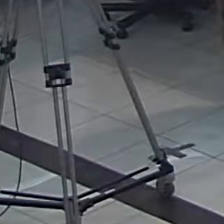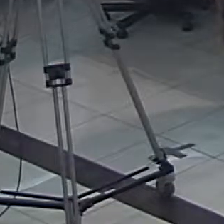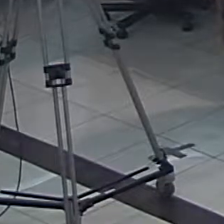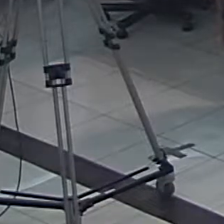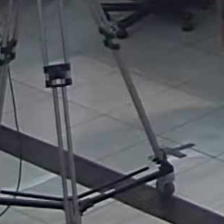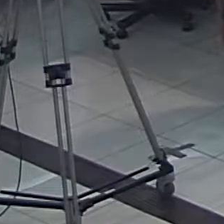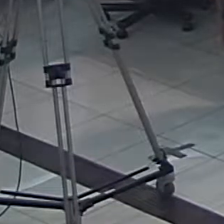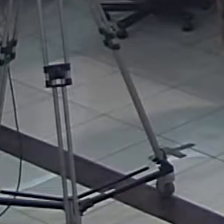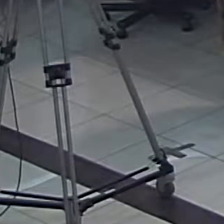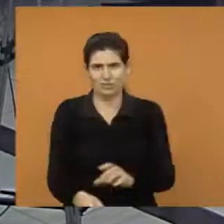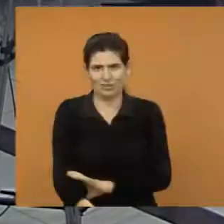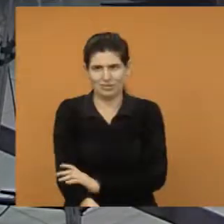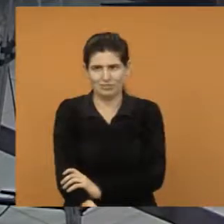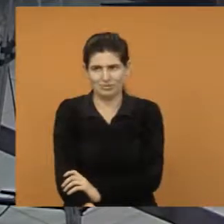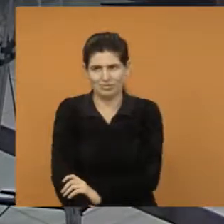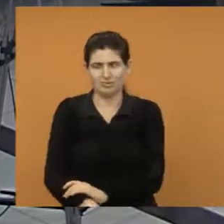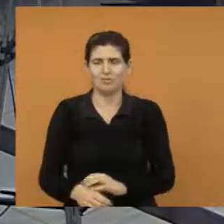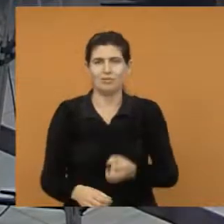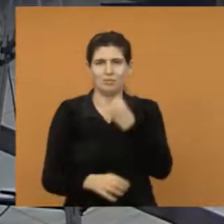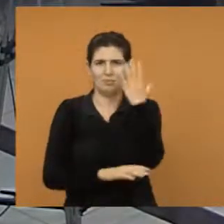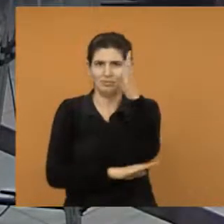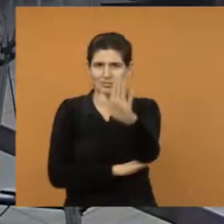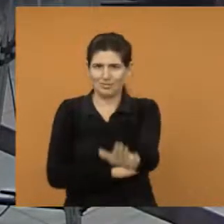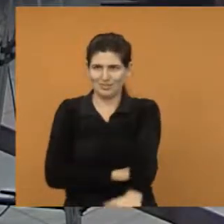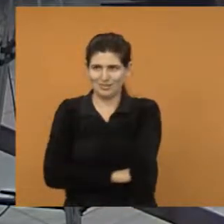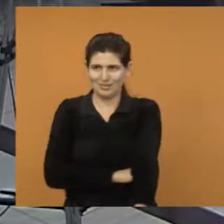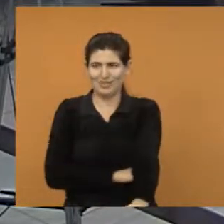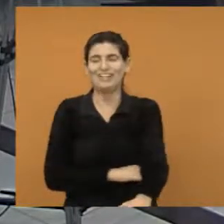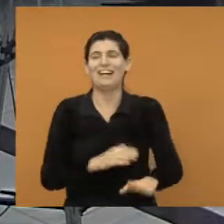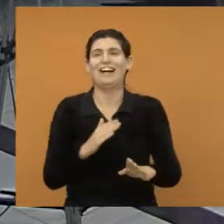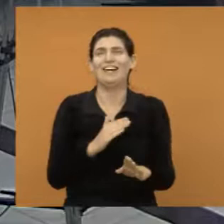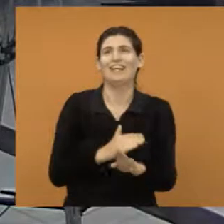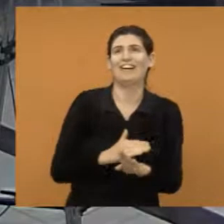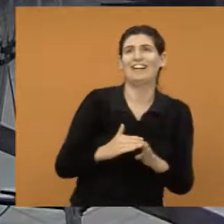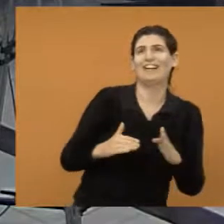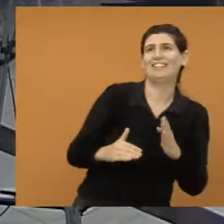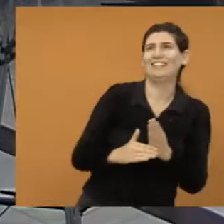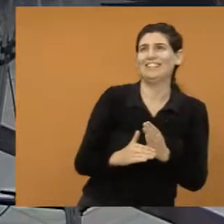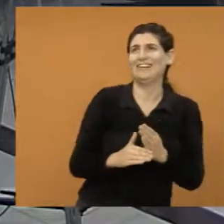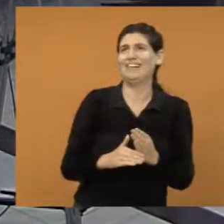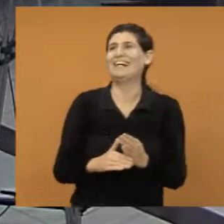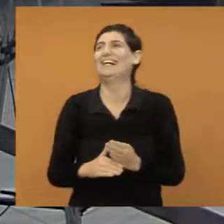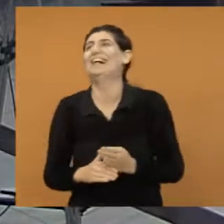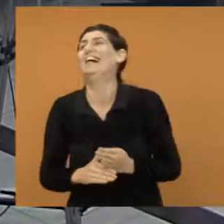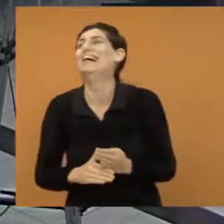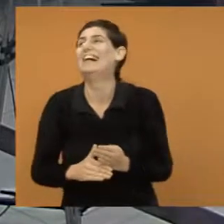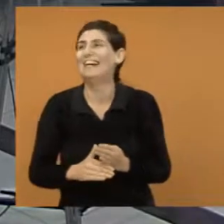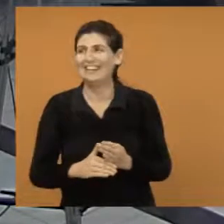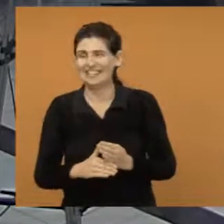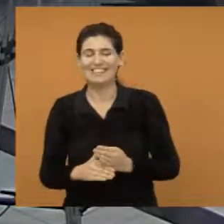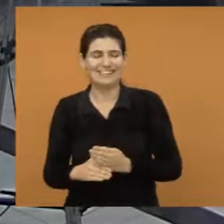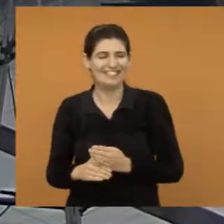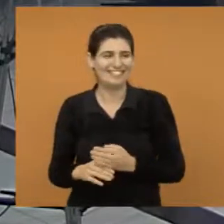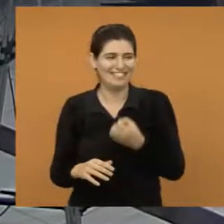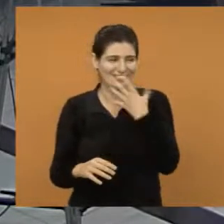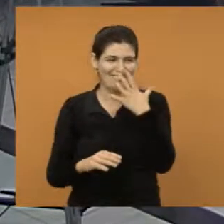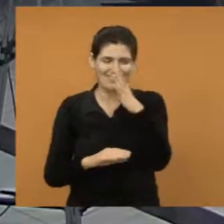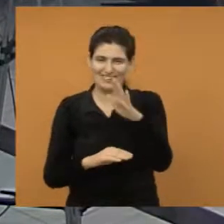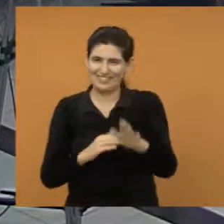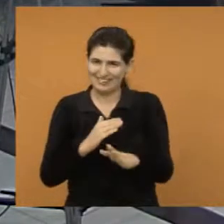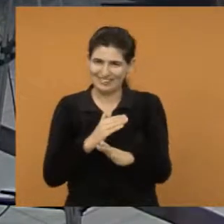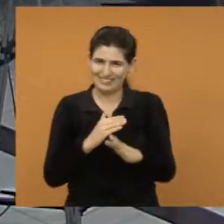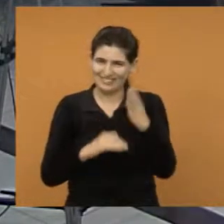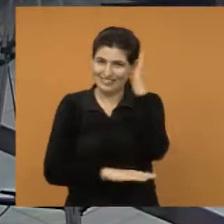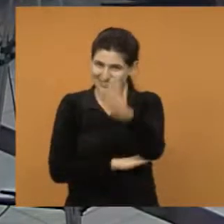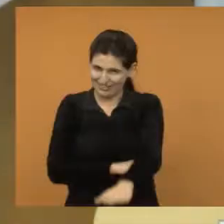Quero cumprimentar a todos e dizer que falar sobre um tema aqui que me deixou muito perplexo ontem, que é